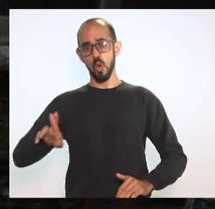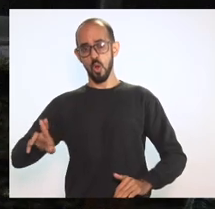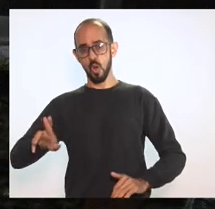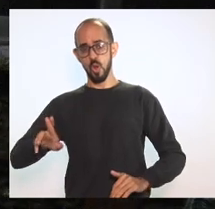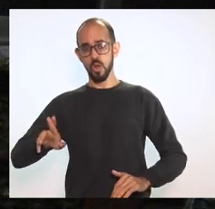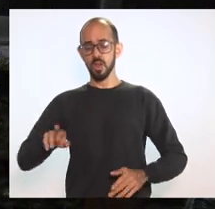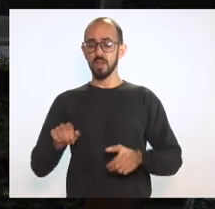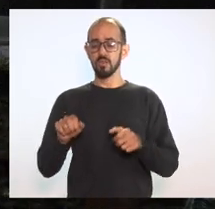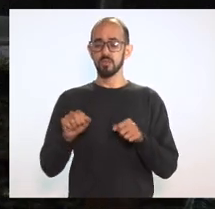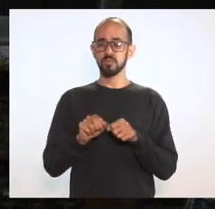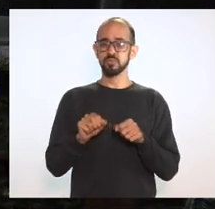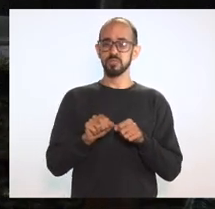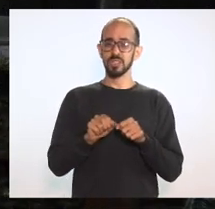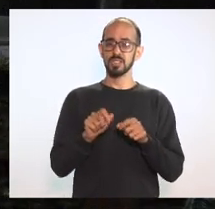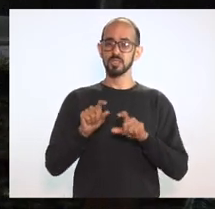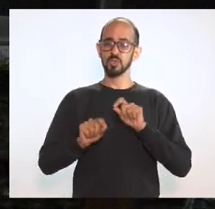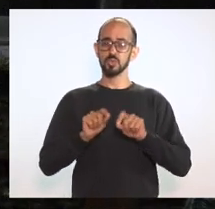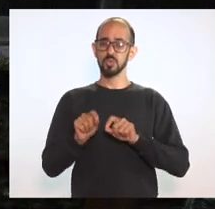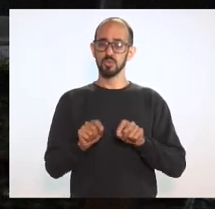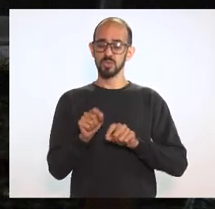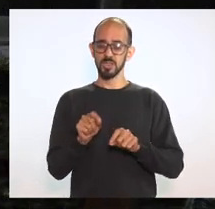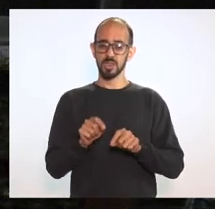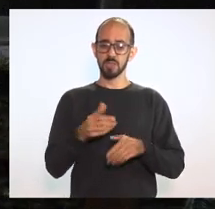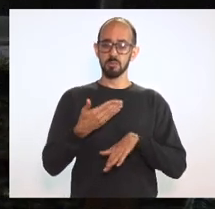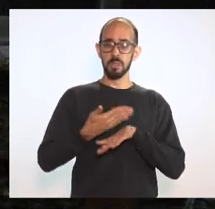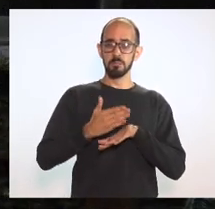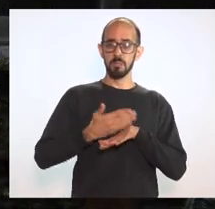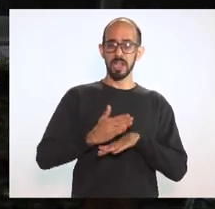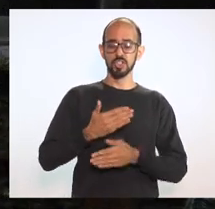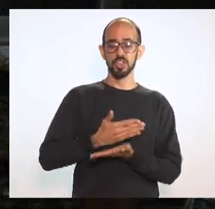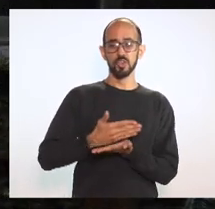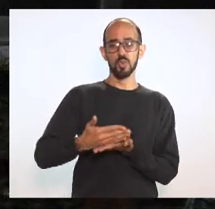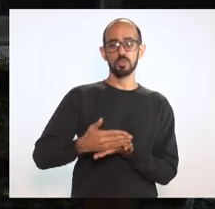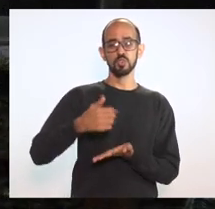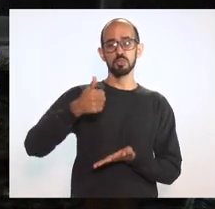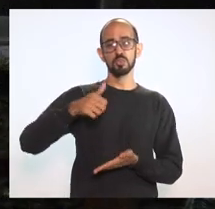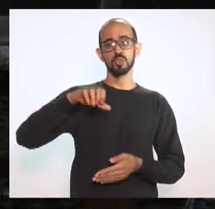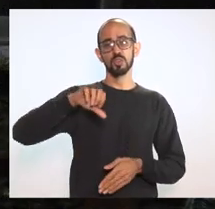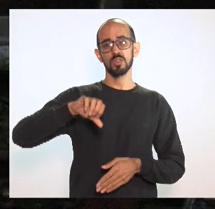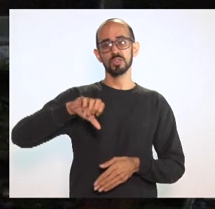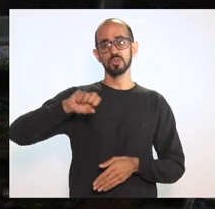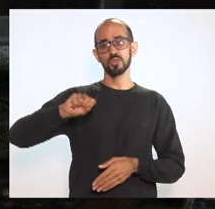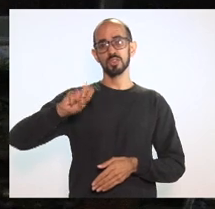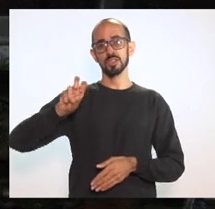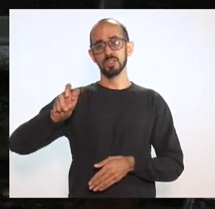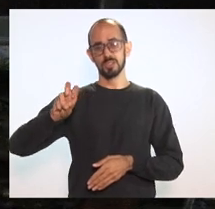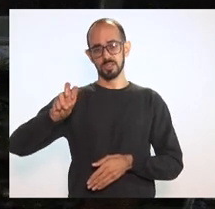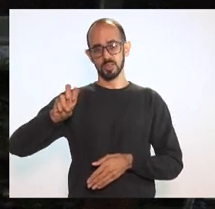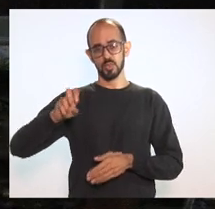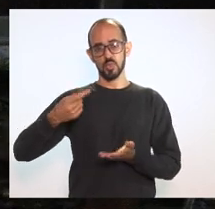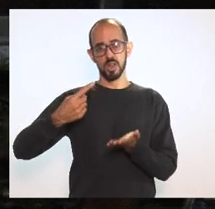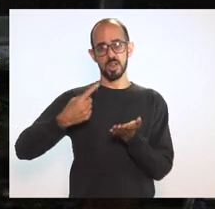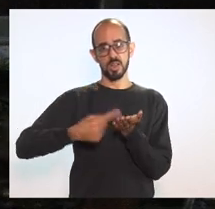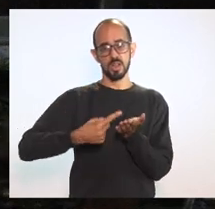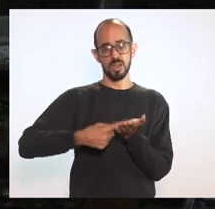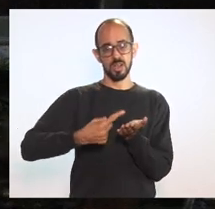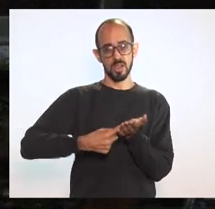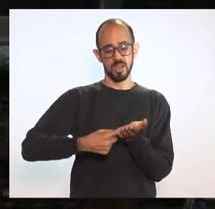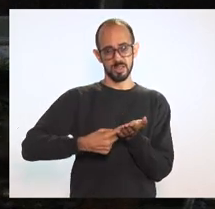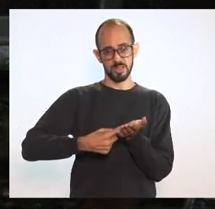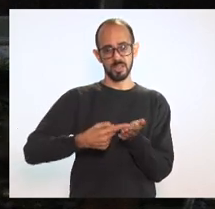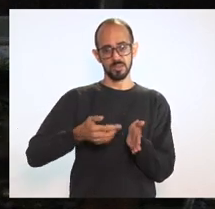que já ocorria na prática desde 1985. As encomendas dos armadores internacionais